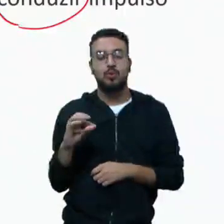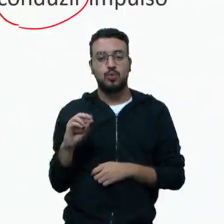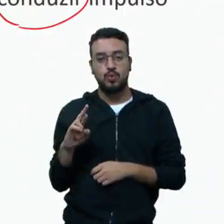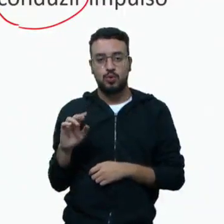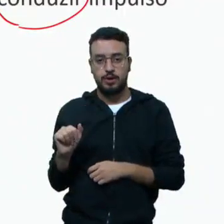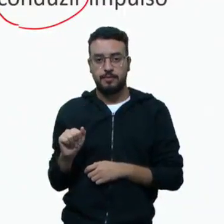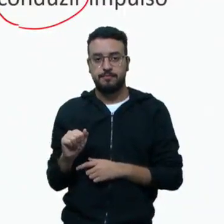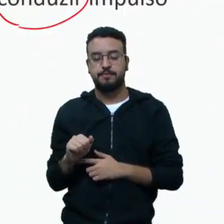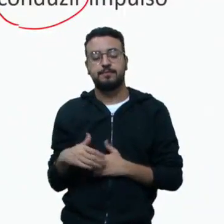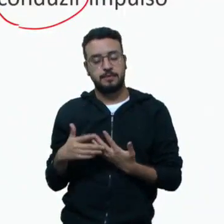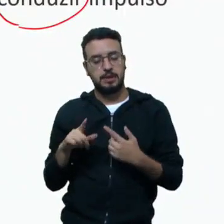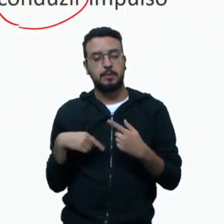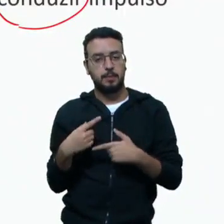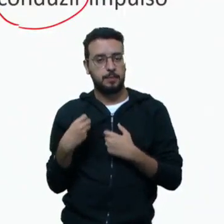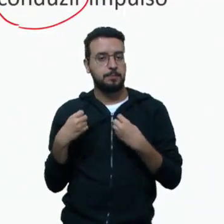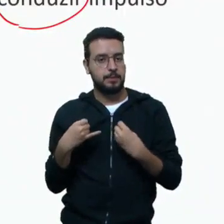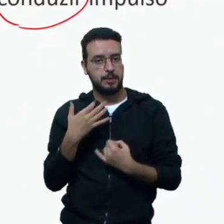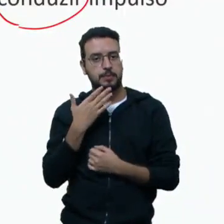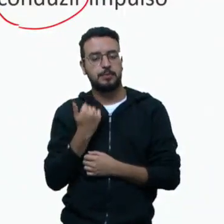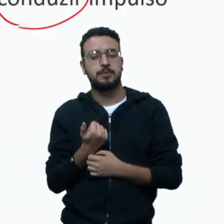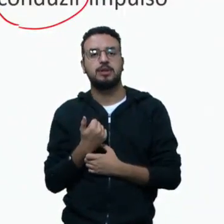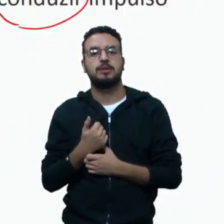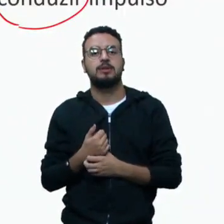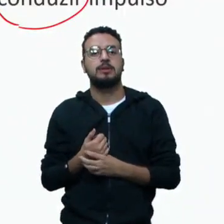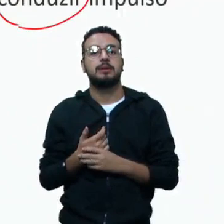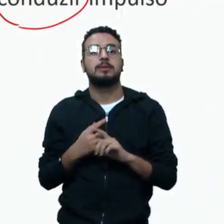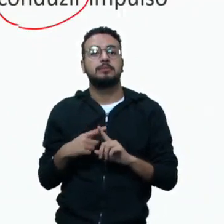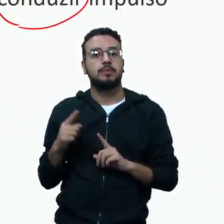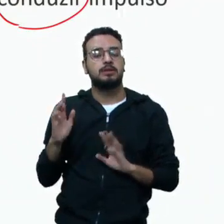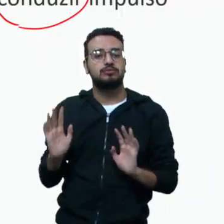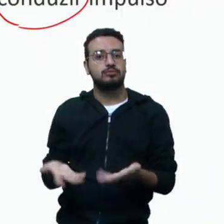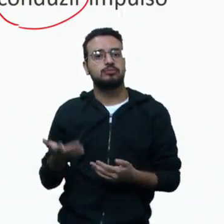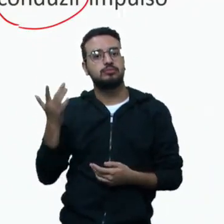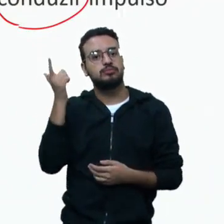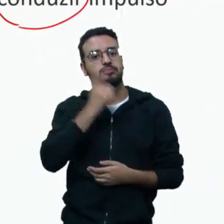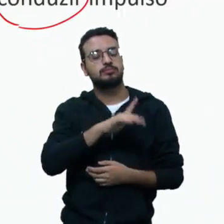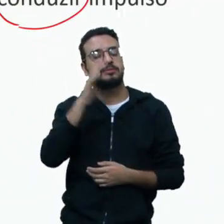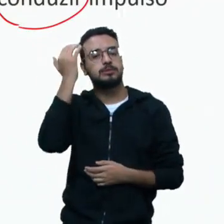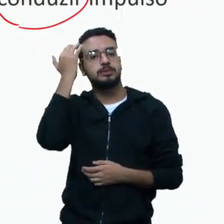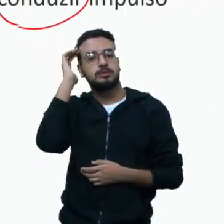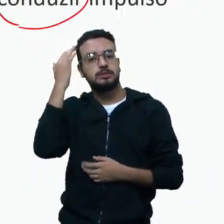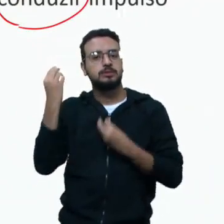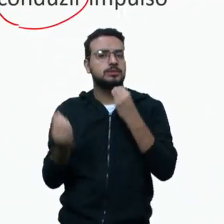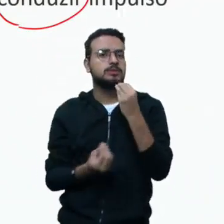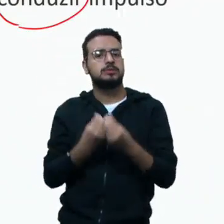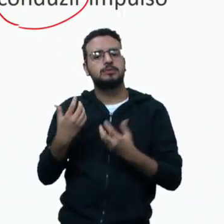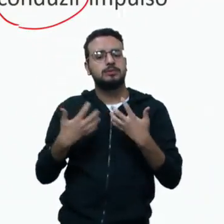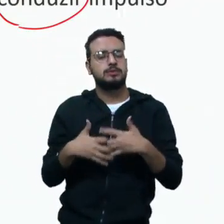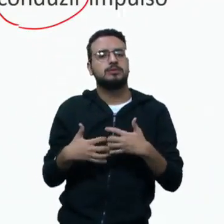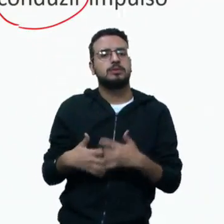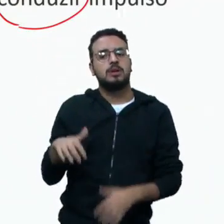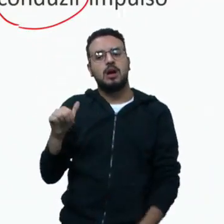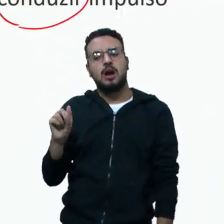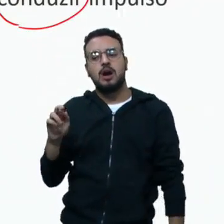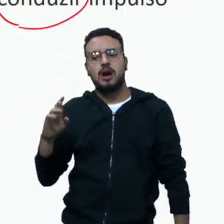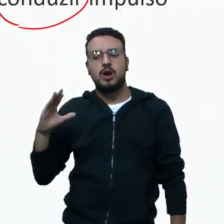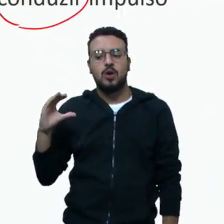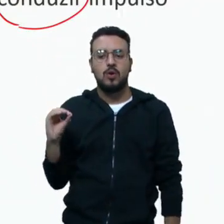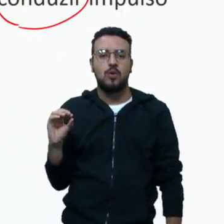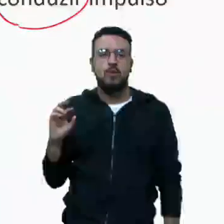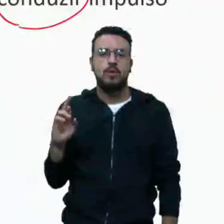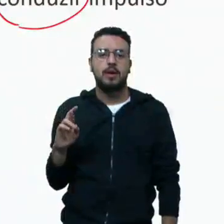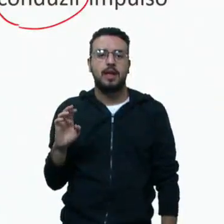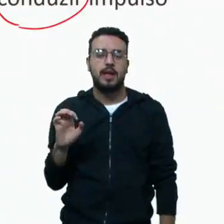melhor, tá? Mas aí, você já consegue compreender como que funciona o arco reflexo, como que funciona o